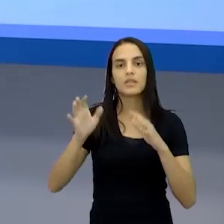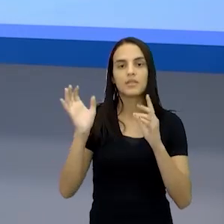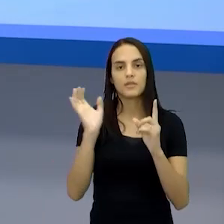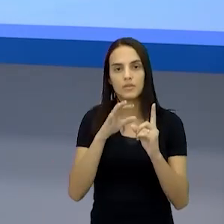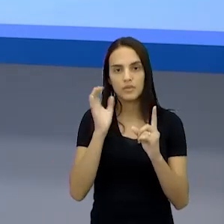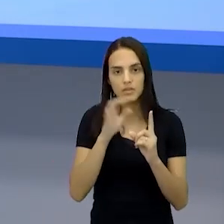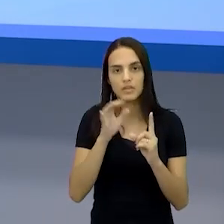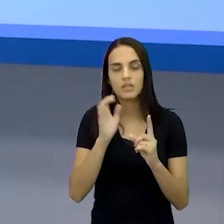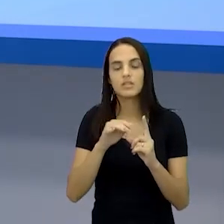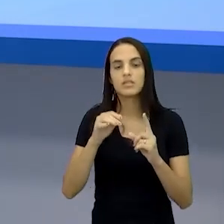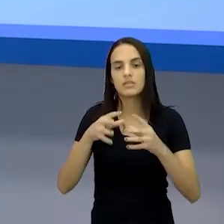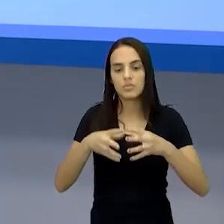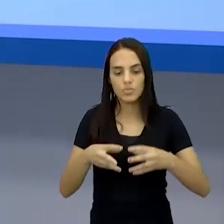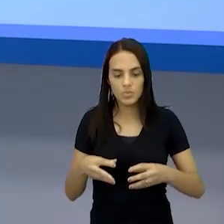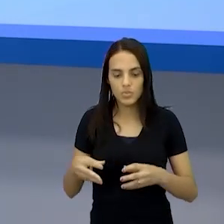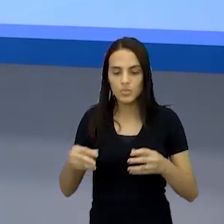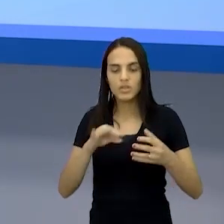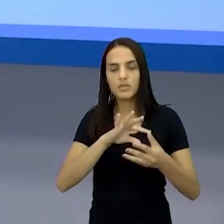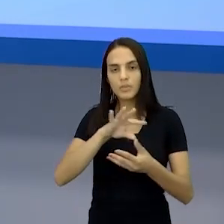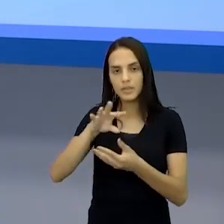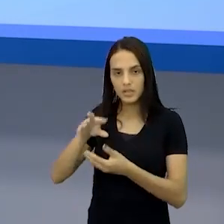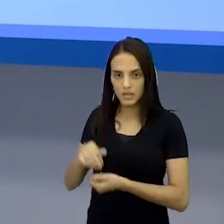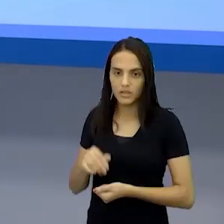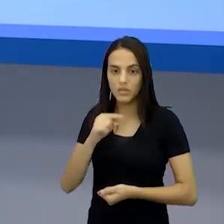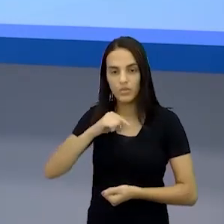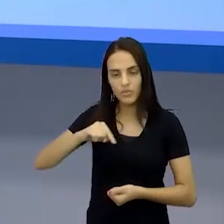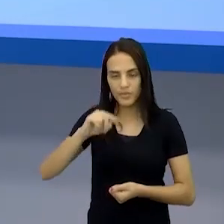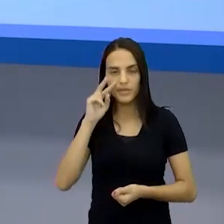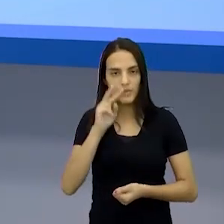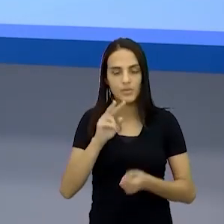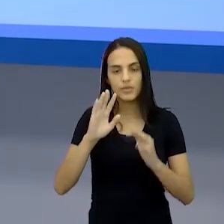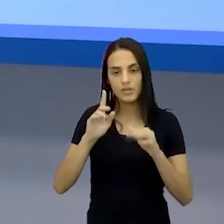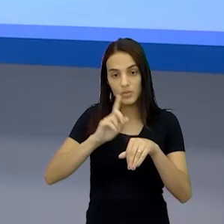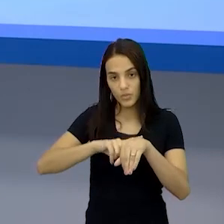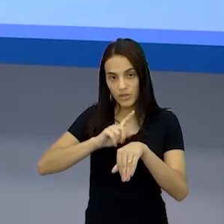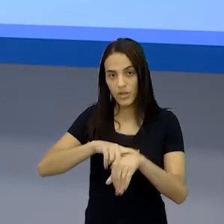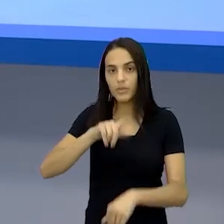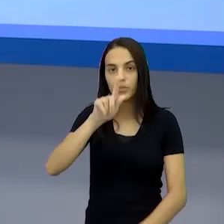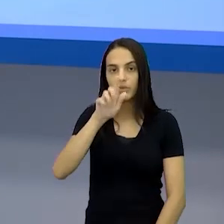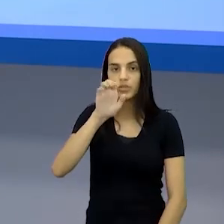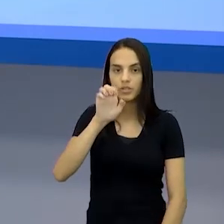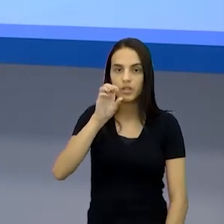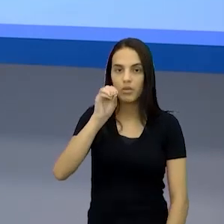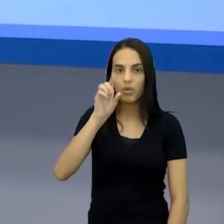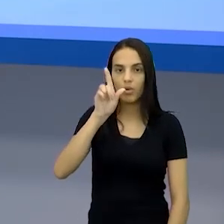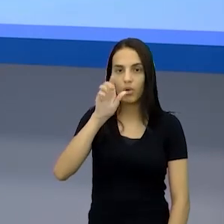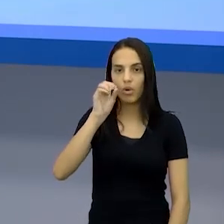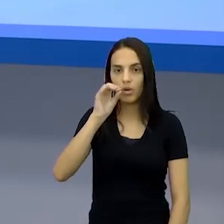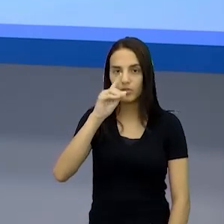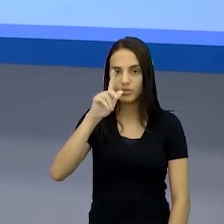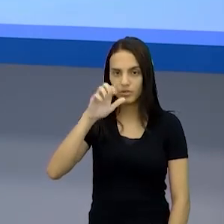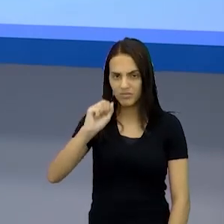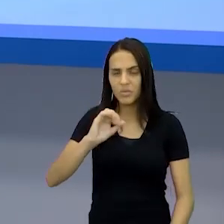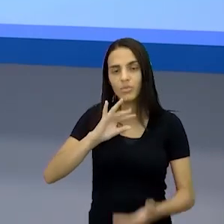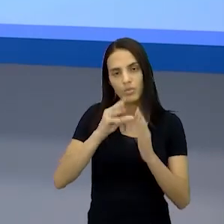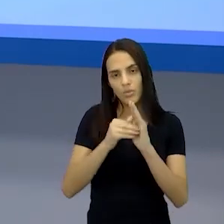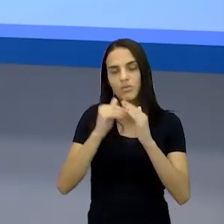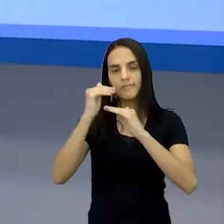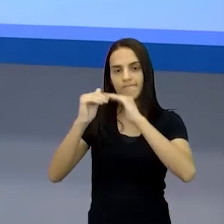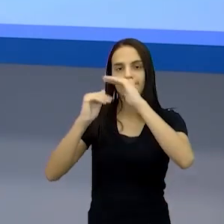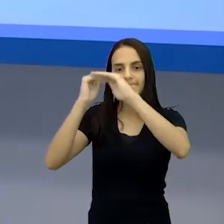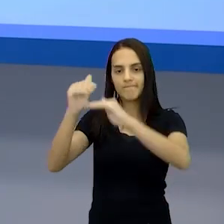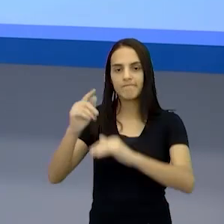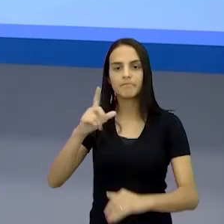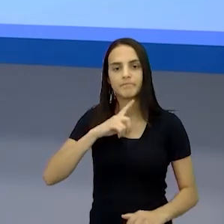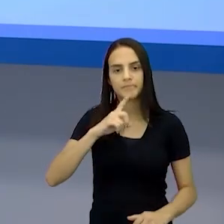tem aí na superfície do planeta, a gente já viu a questão aí do tempo geológico. Então todo esse processo aí, né, ele